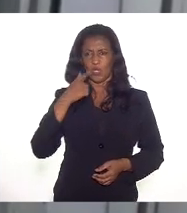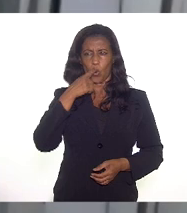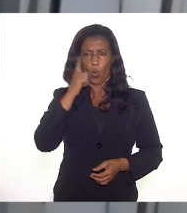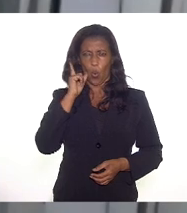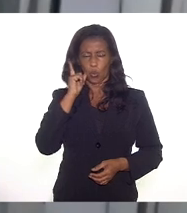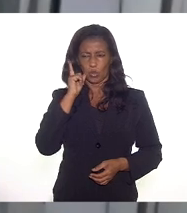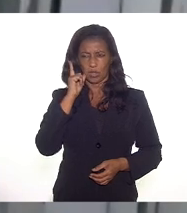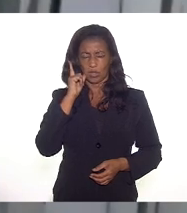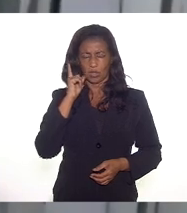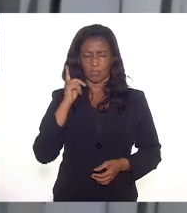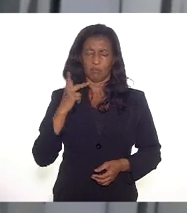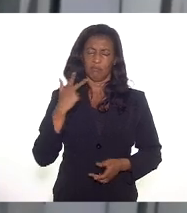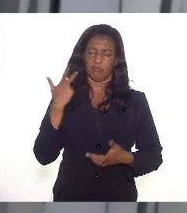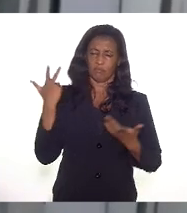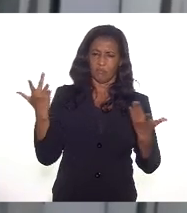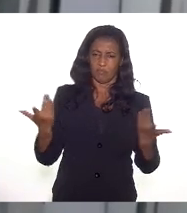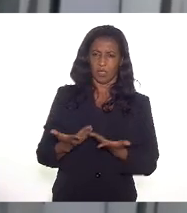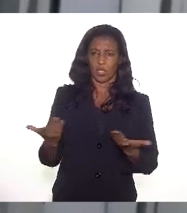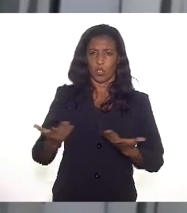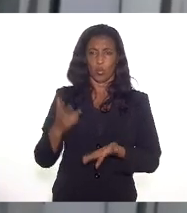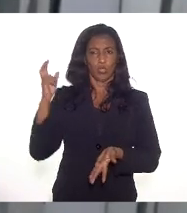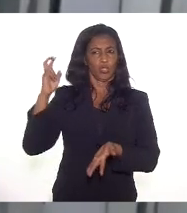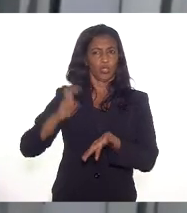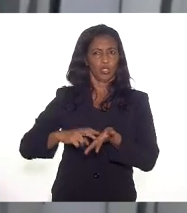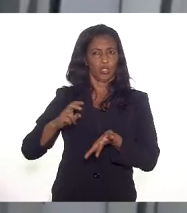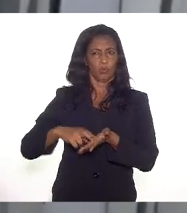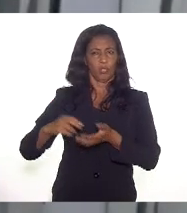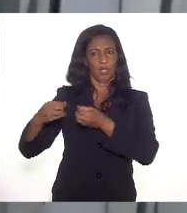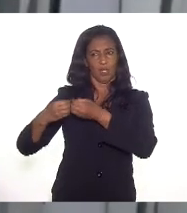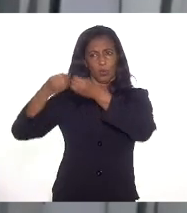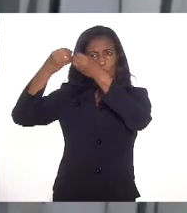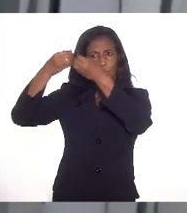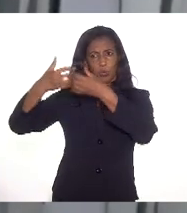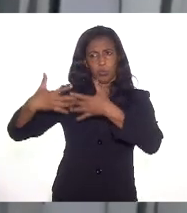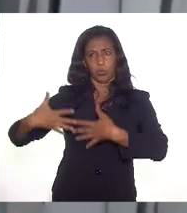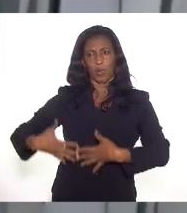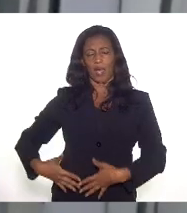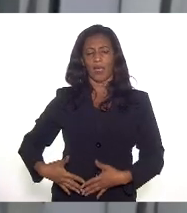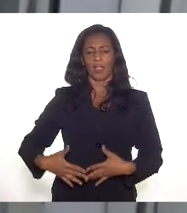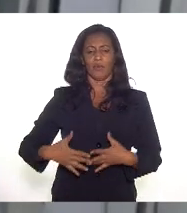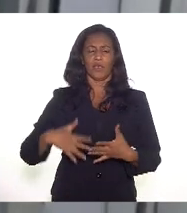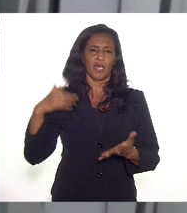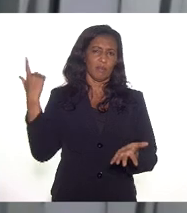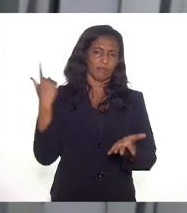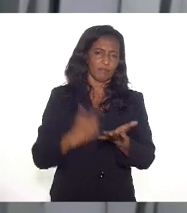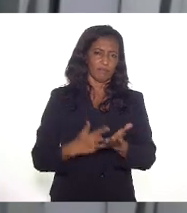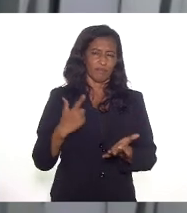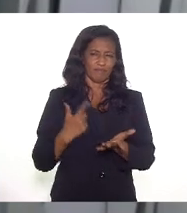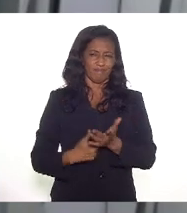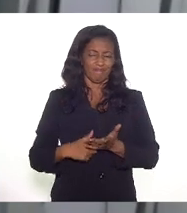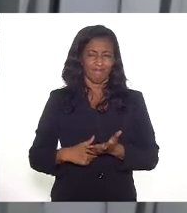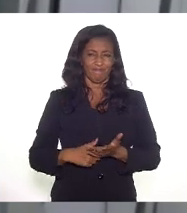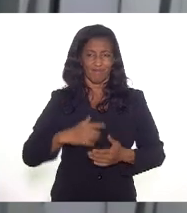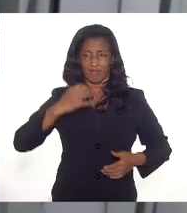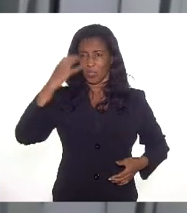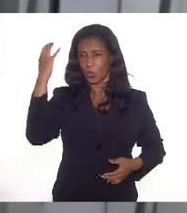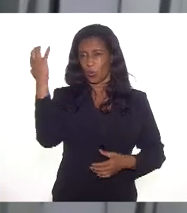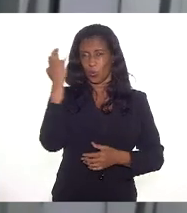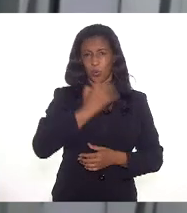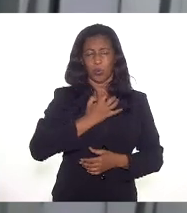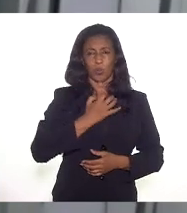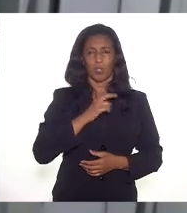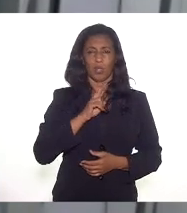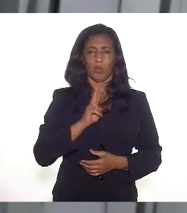de hoje, falando em detalhes sobre a situação de comprometimento gravíssimo